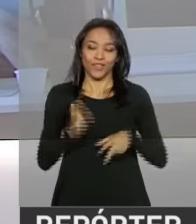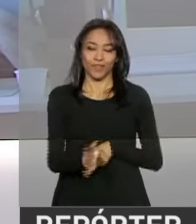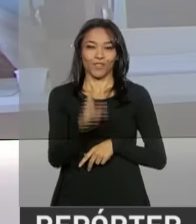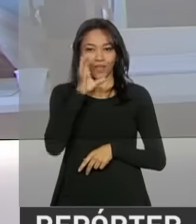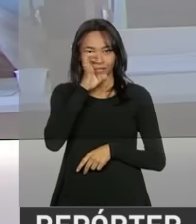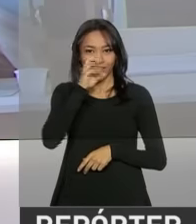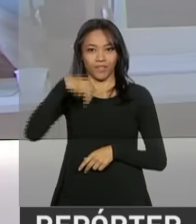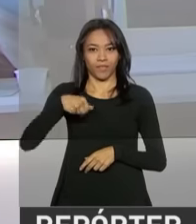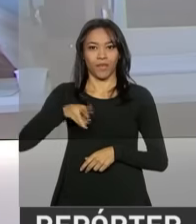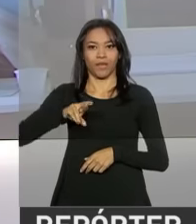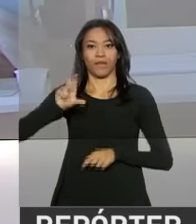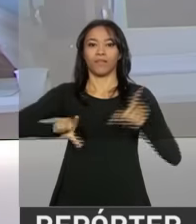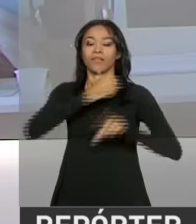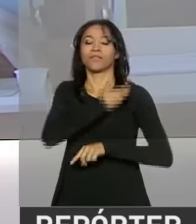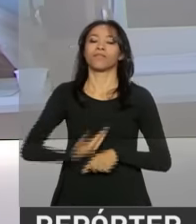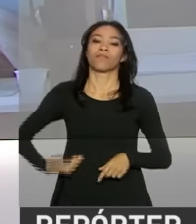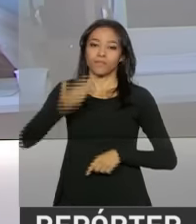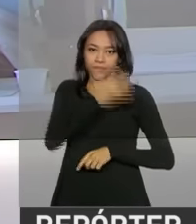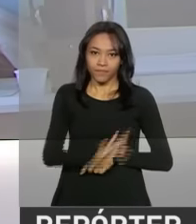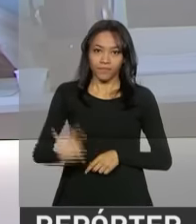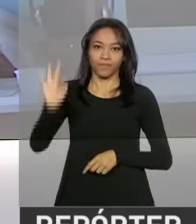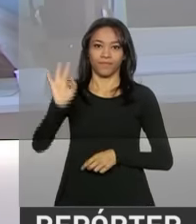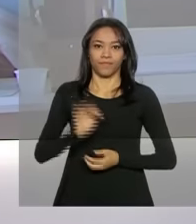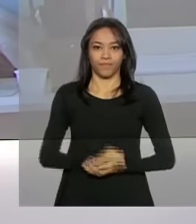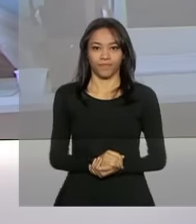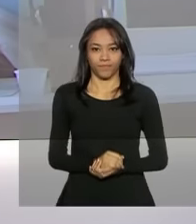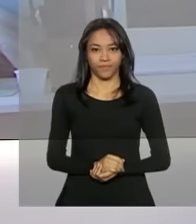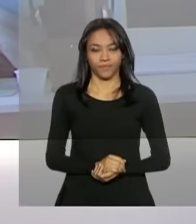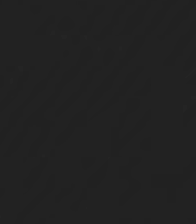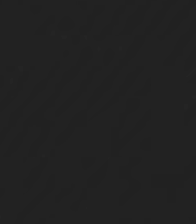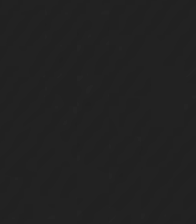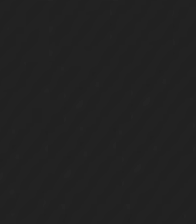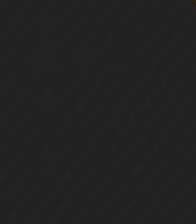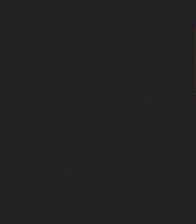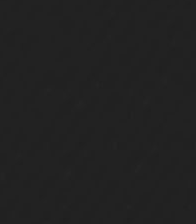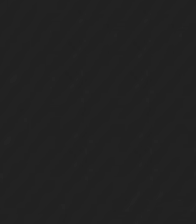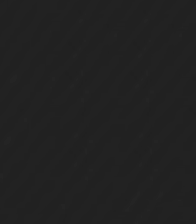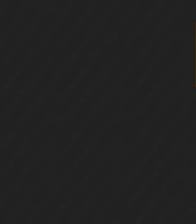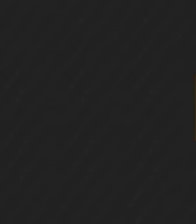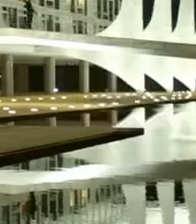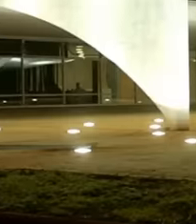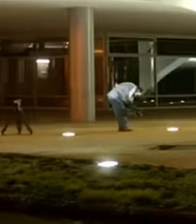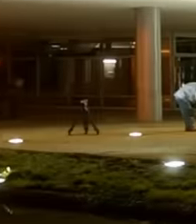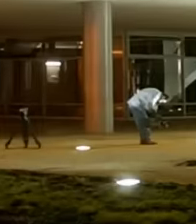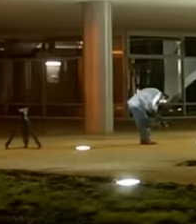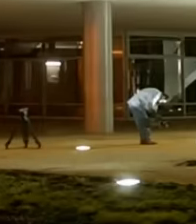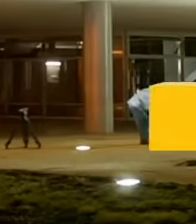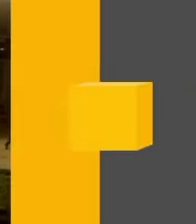gente aqui na NBR, a TV do Governo Federal. Música